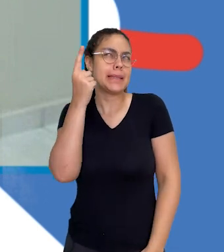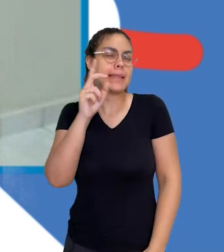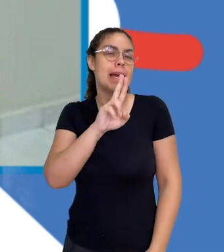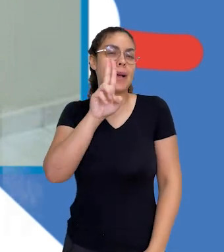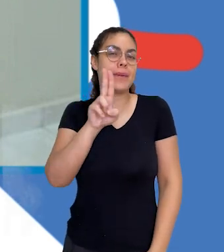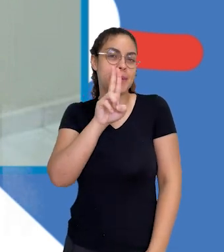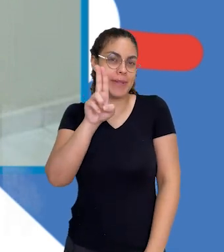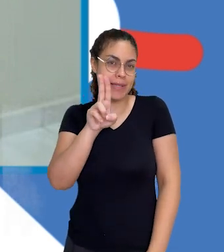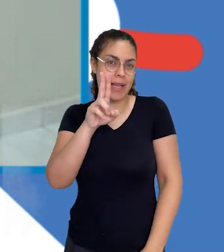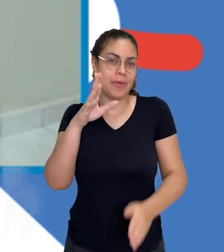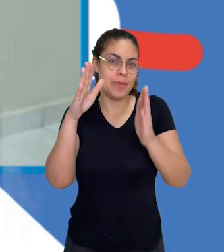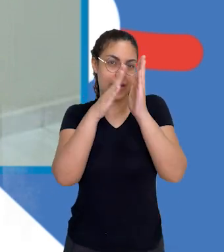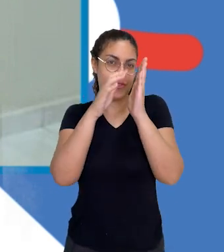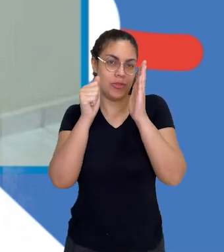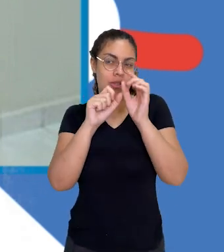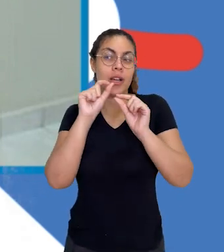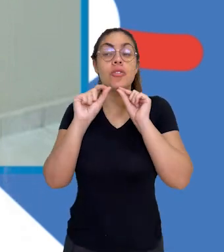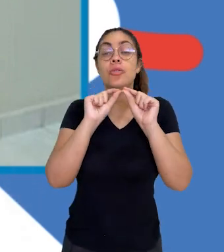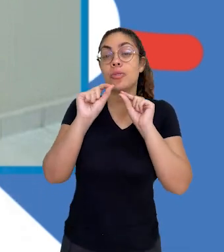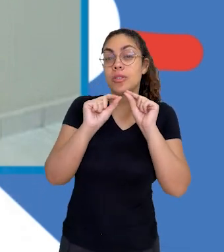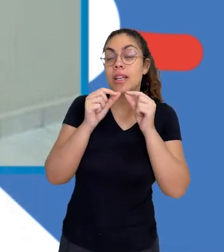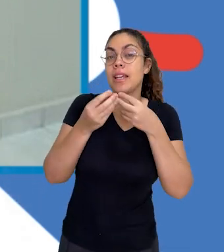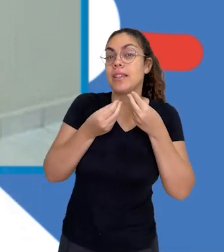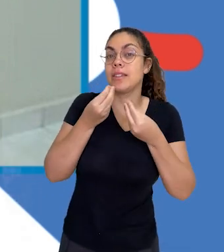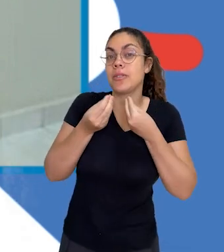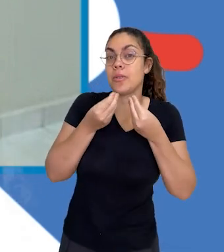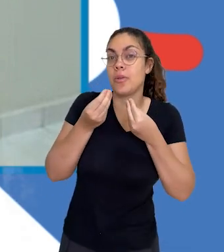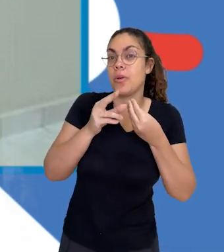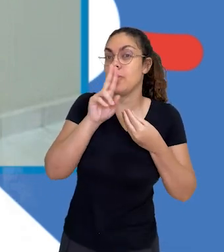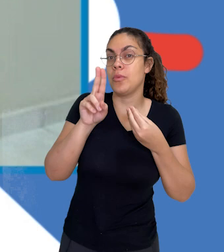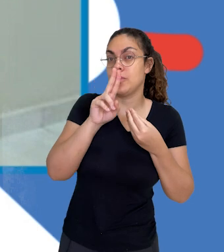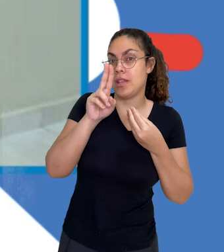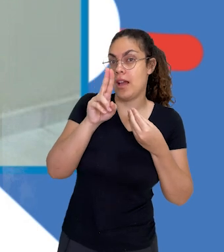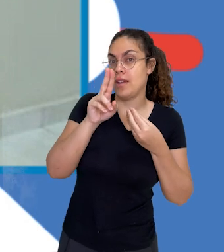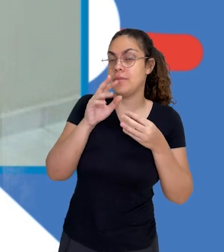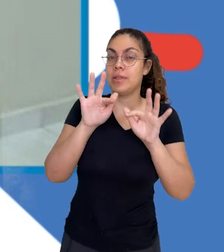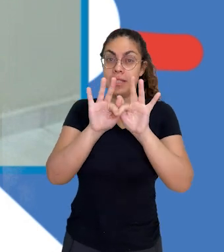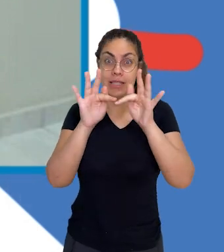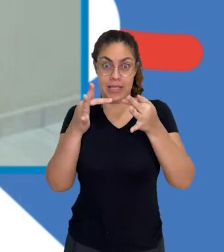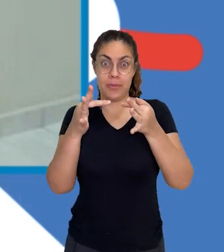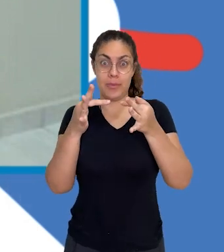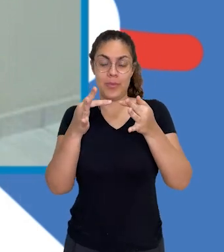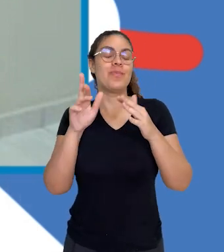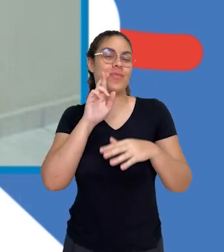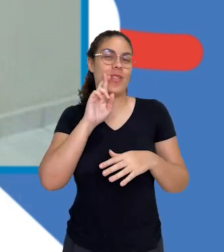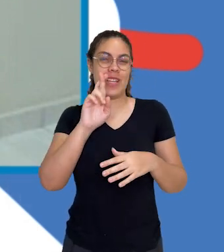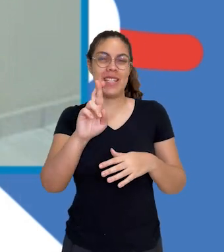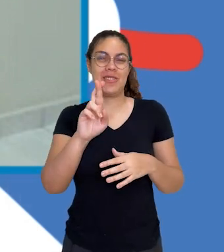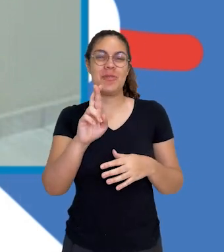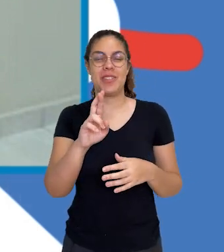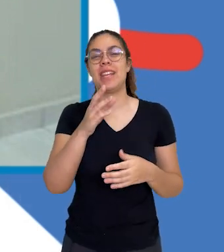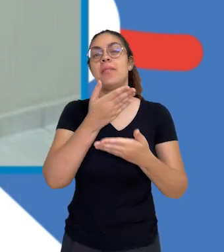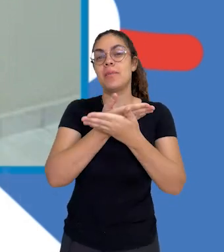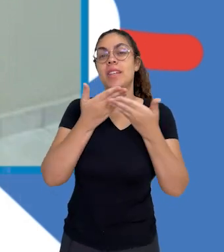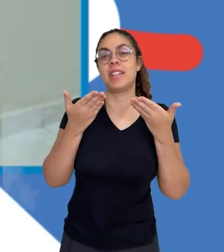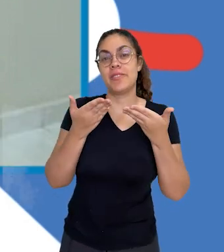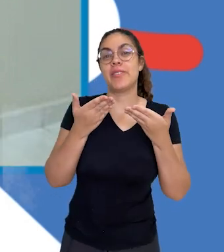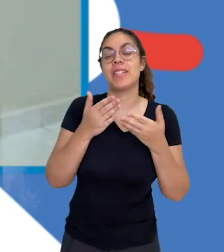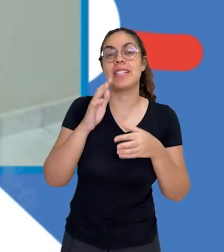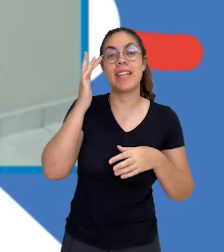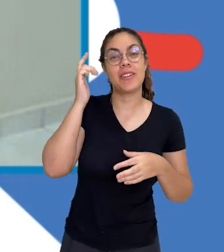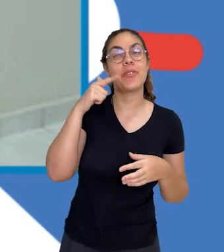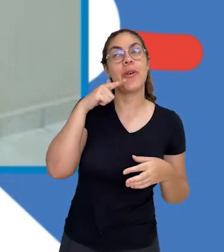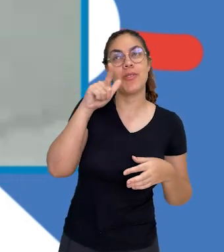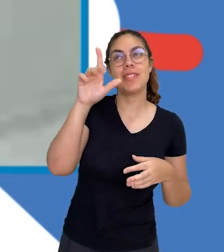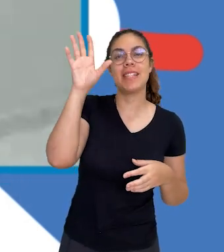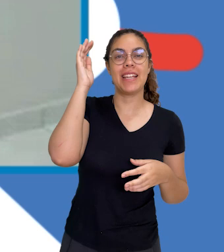em usar uma atividade como esta o que é e como aplicar ela de maneira plena vou responder cada uma dessas questões para que você tenha